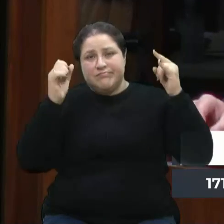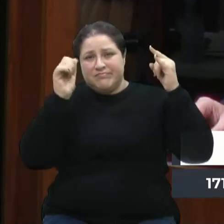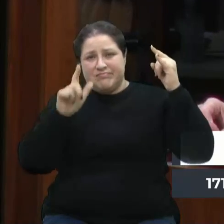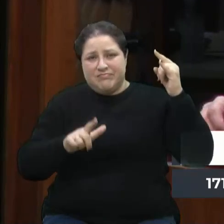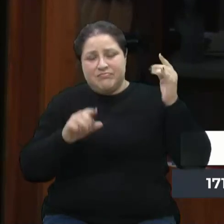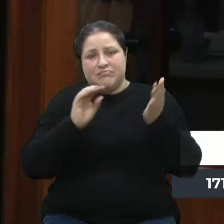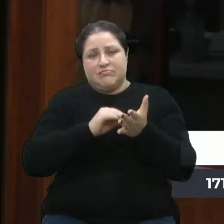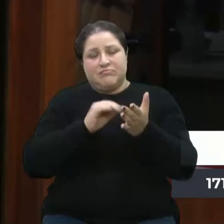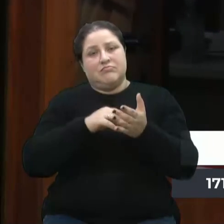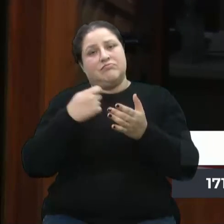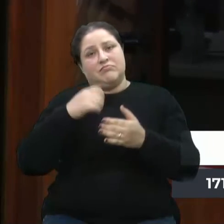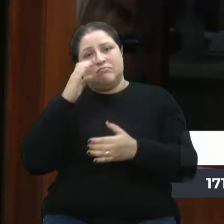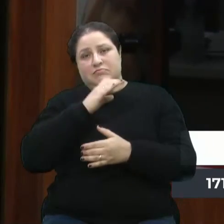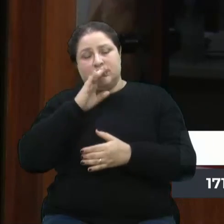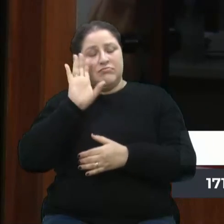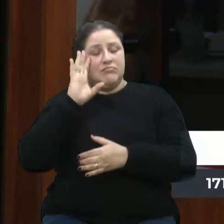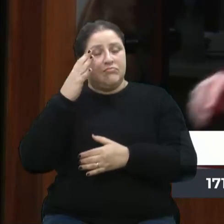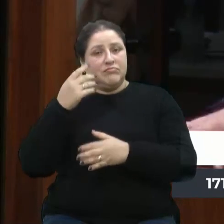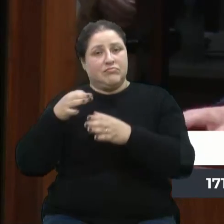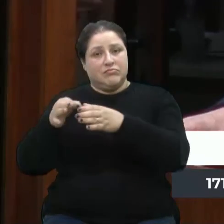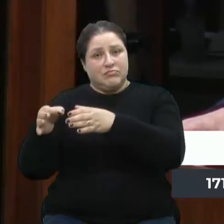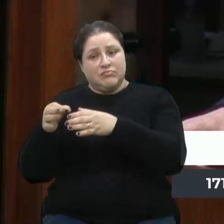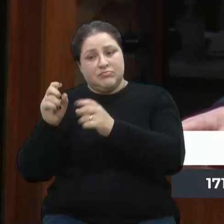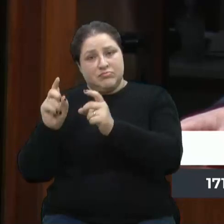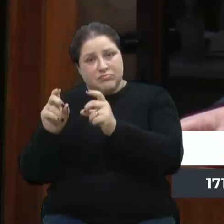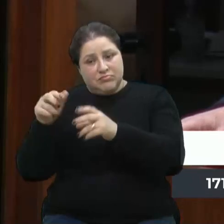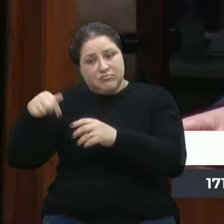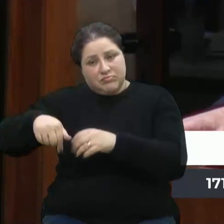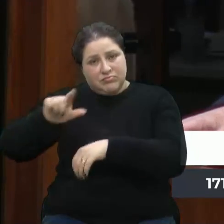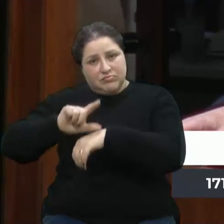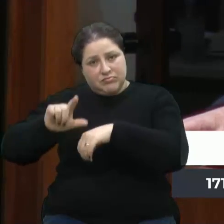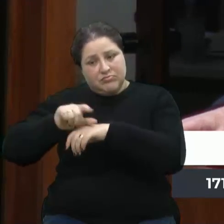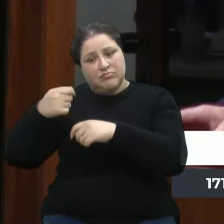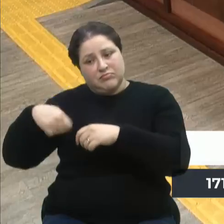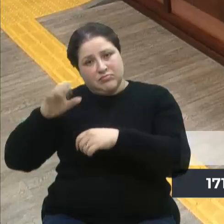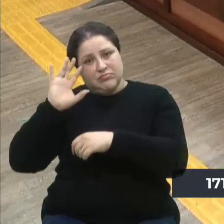mas a gente precisa de solução, o comércio precisa de solução em Caxias do Sul. Muito obrigado, senhor presidente.